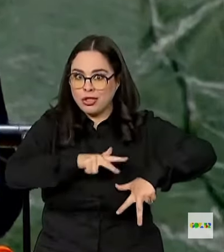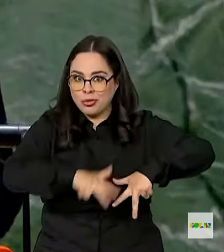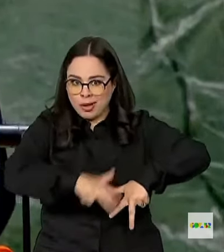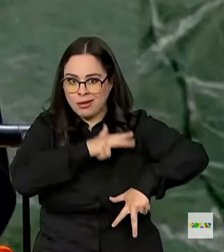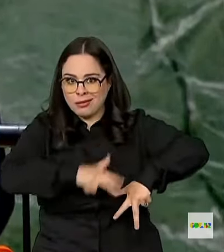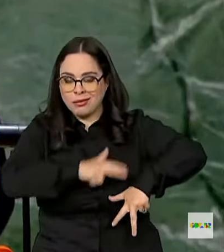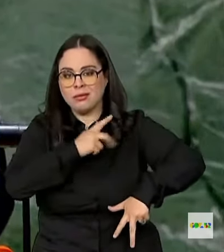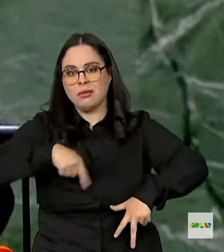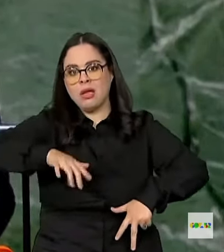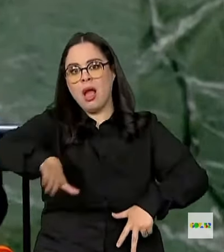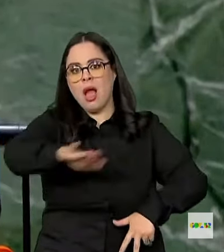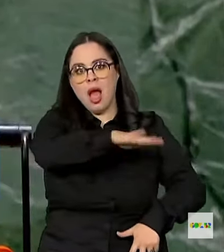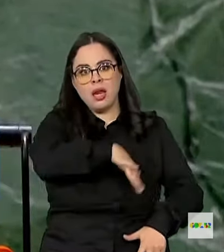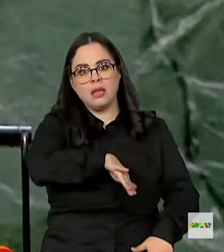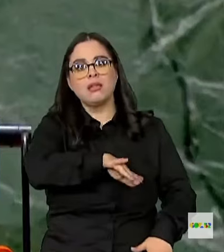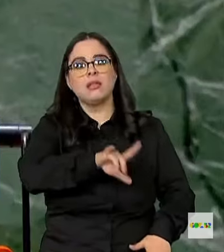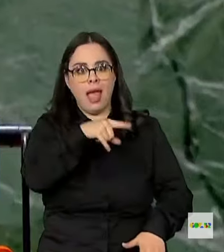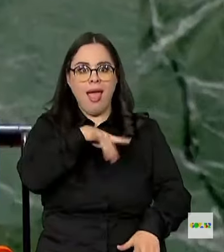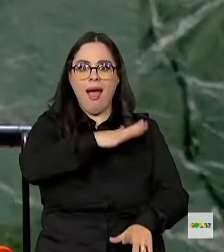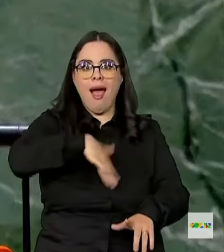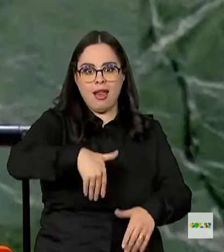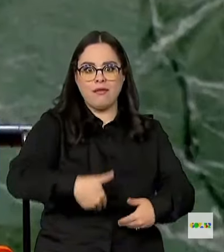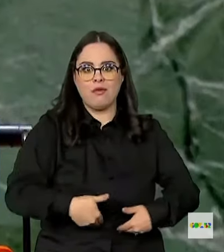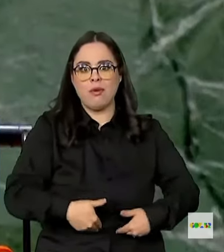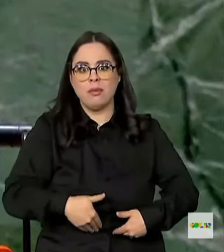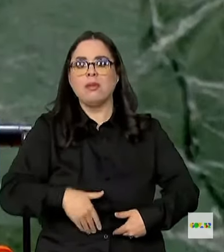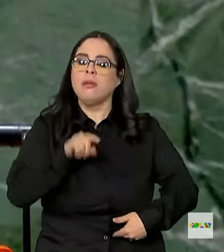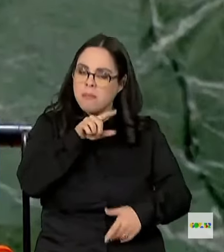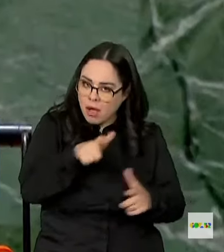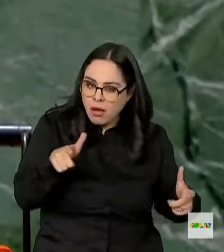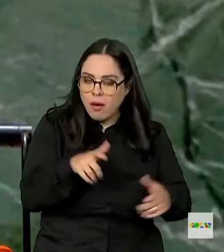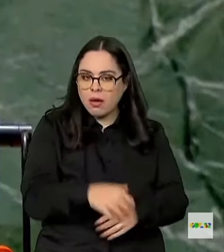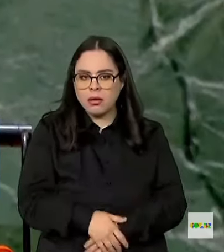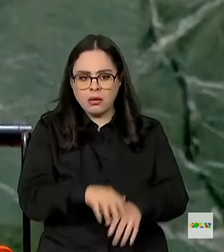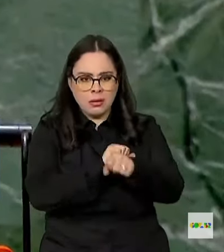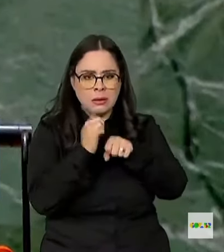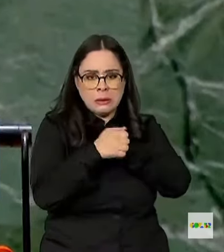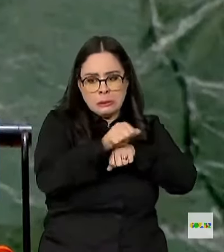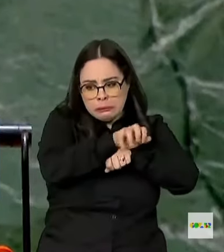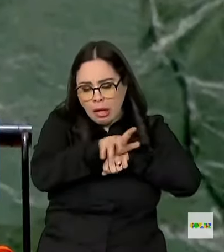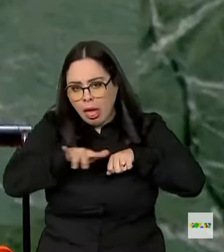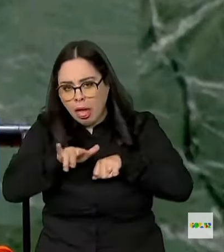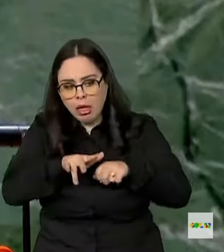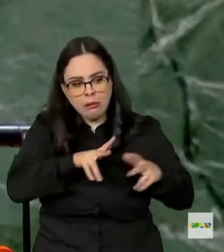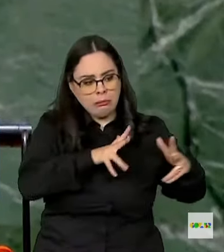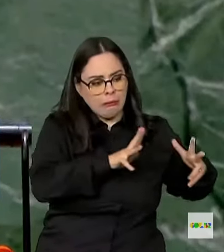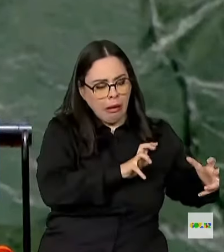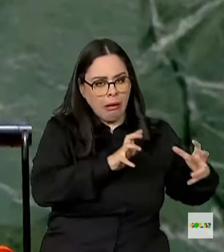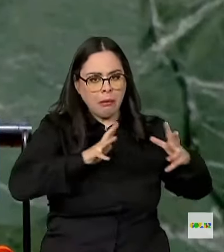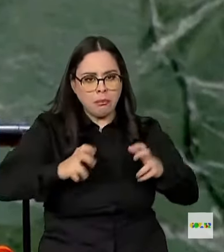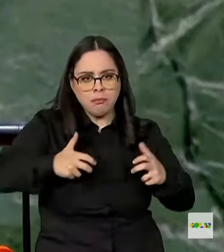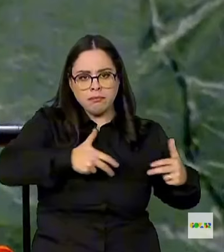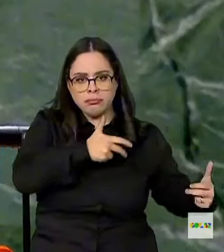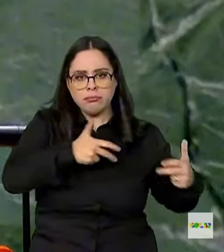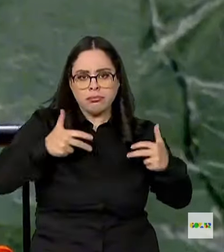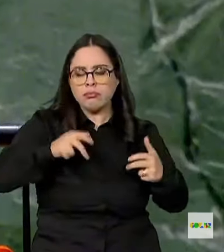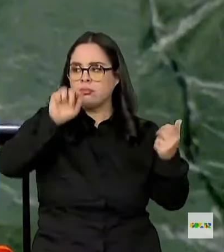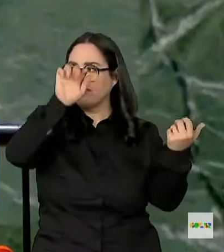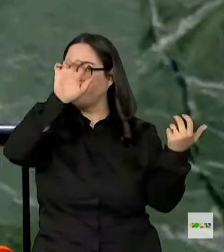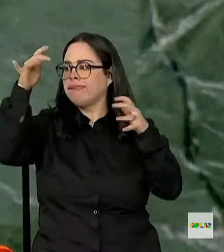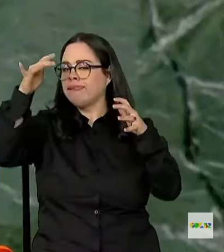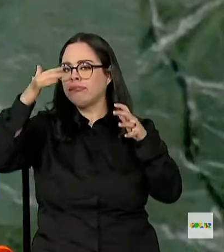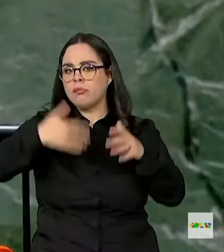são as vítimas maiores da pessoa em situação de fome no mundo. Pandemias, conflitos armados, eventos climáticos